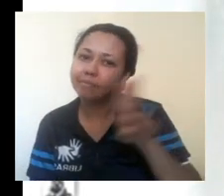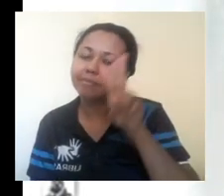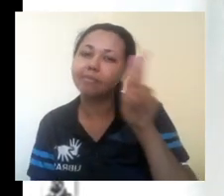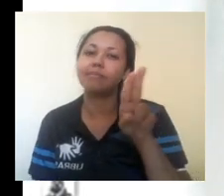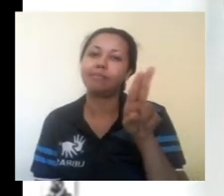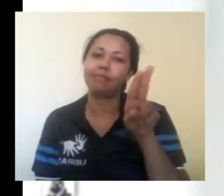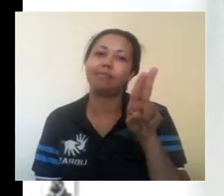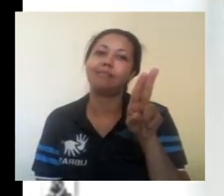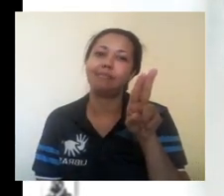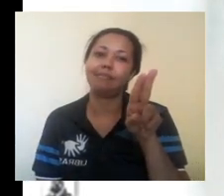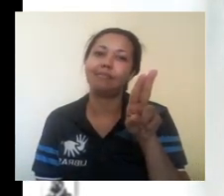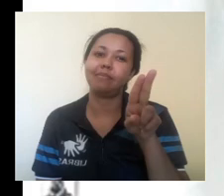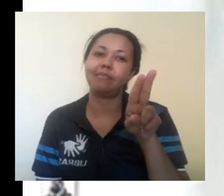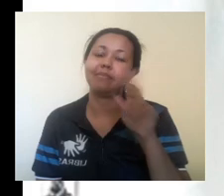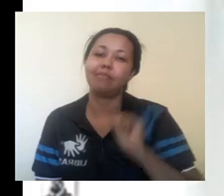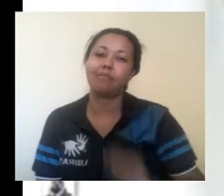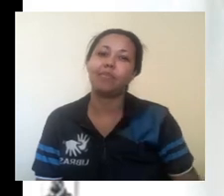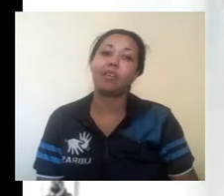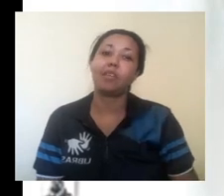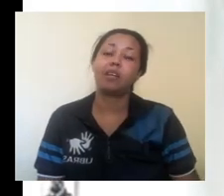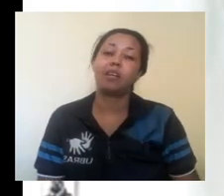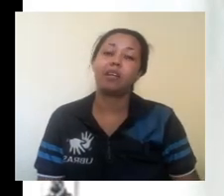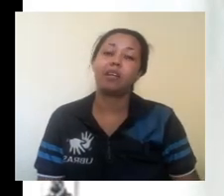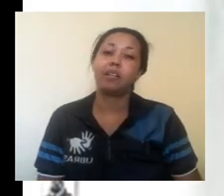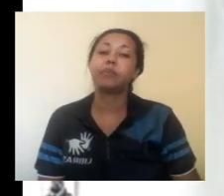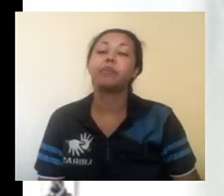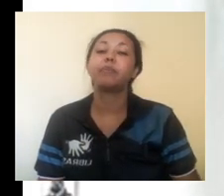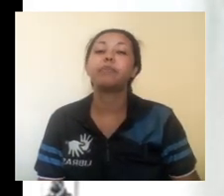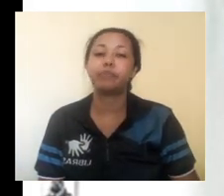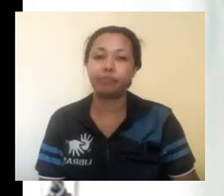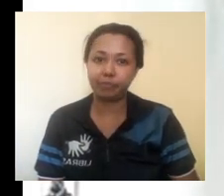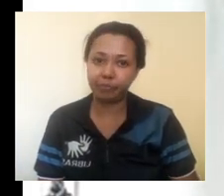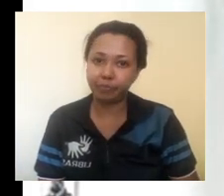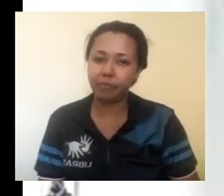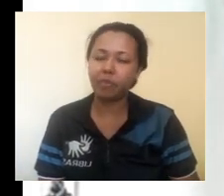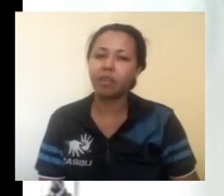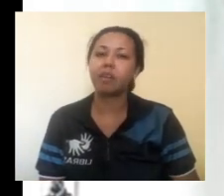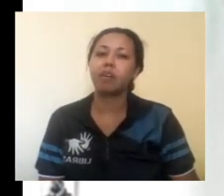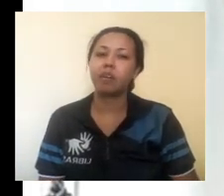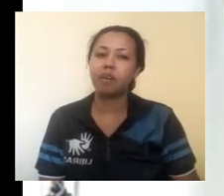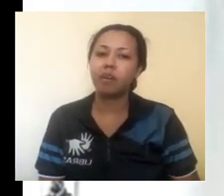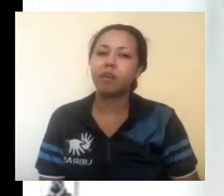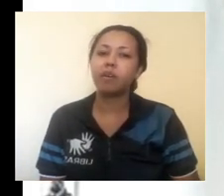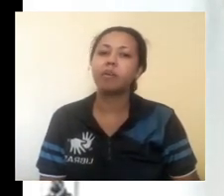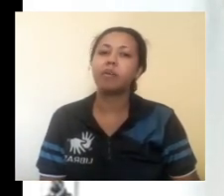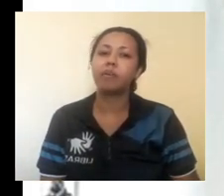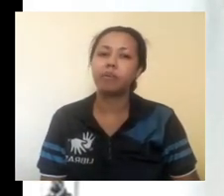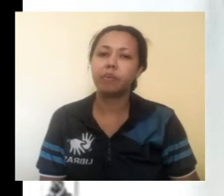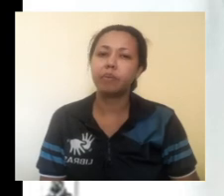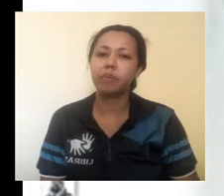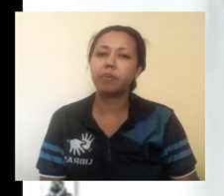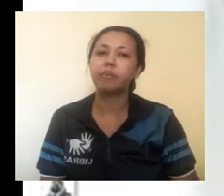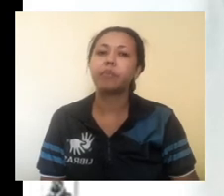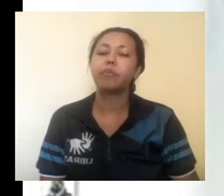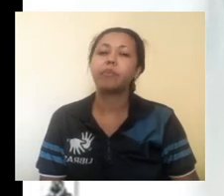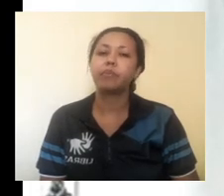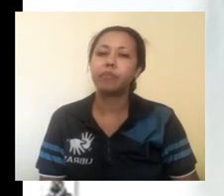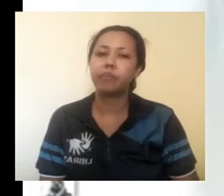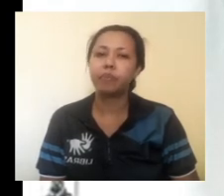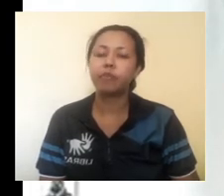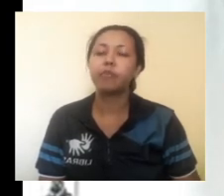como Paulo, né? Que combateu o bom combate. E não, se não foi Paulo que disse isso, me corrijam.